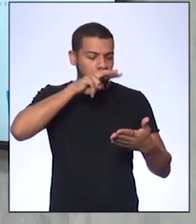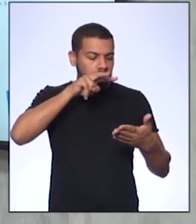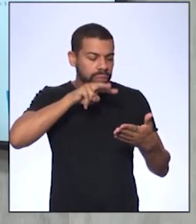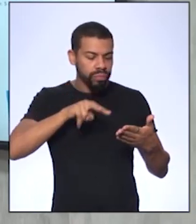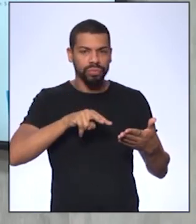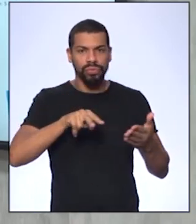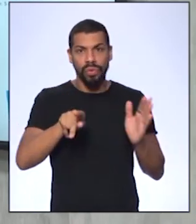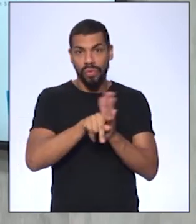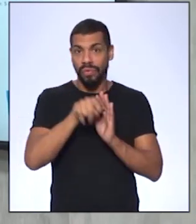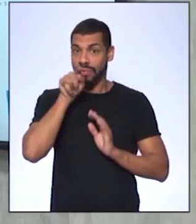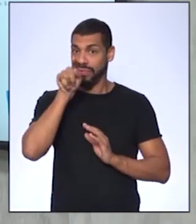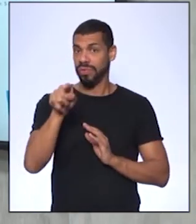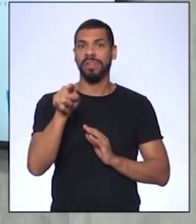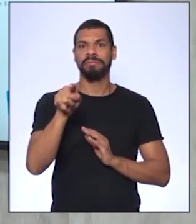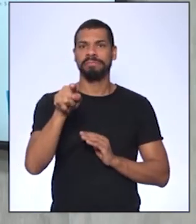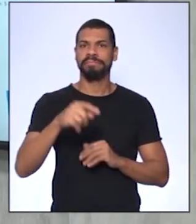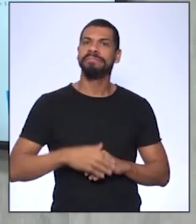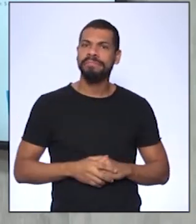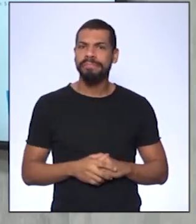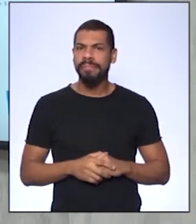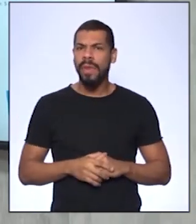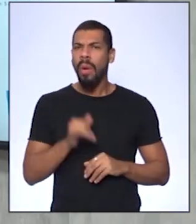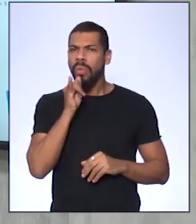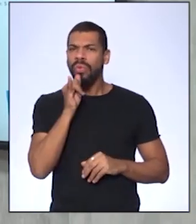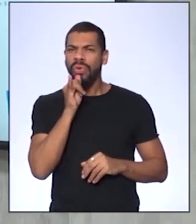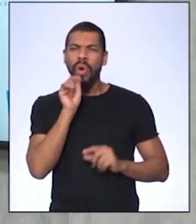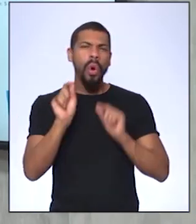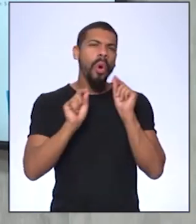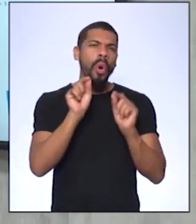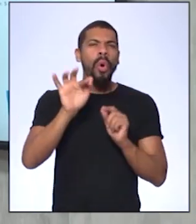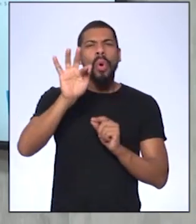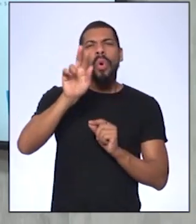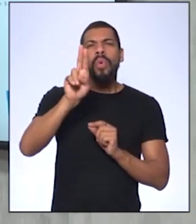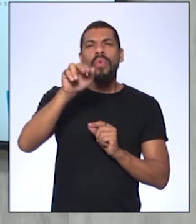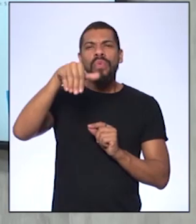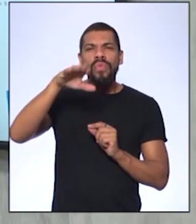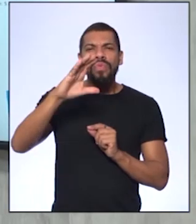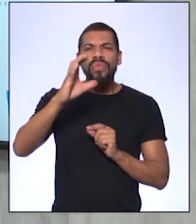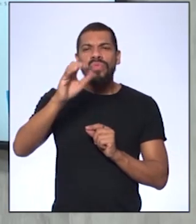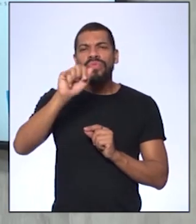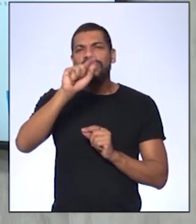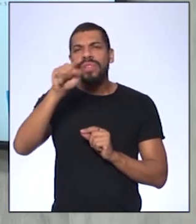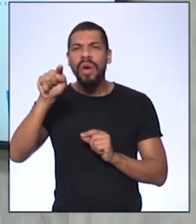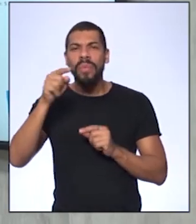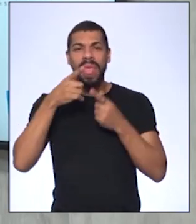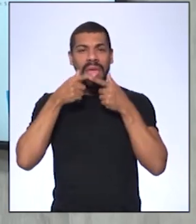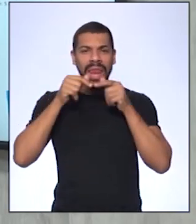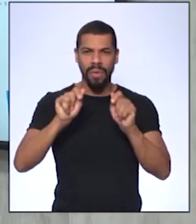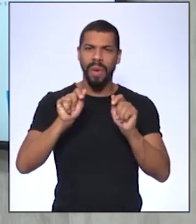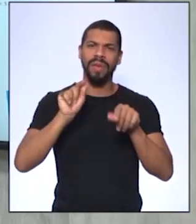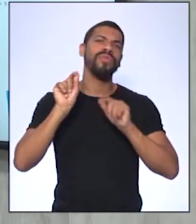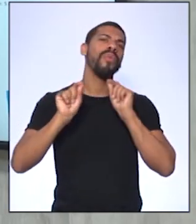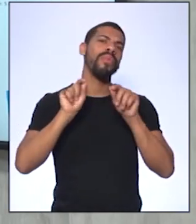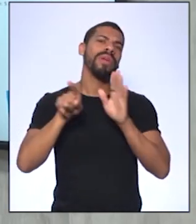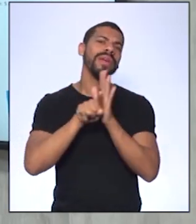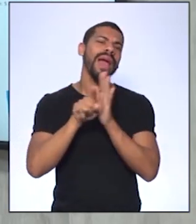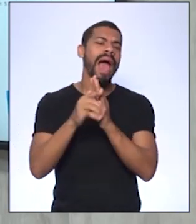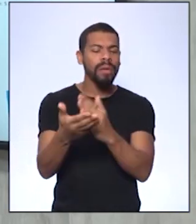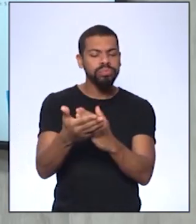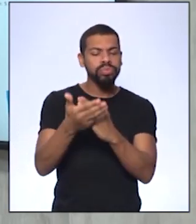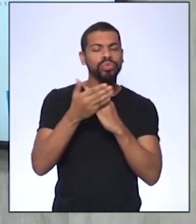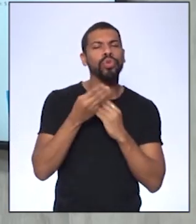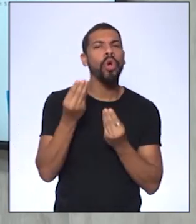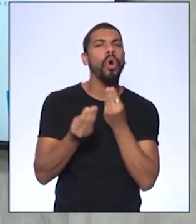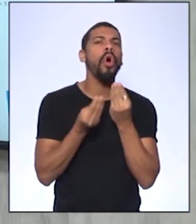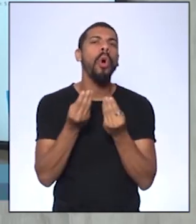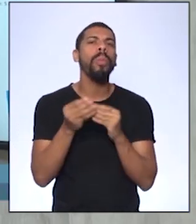texto é o comando. Só que quando a gente fala de função da linguagem, existe uma parte teórica que ajuda muito a gente a entender um pouco